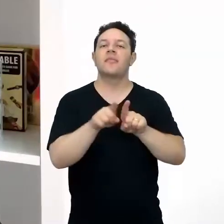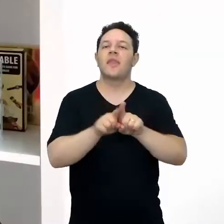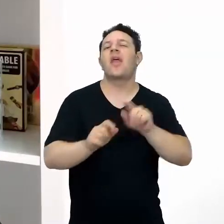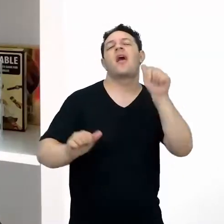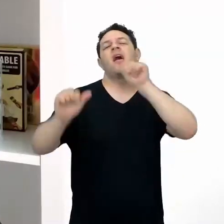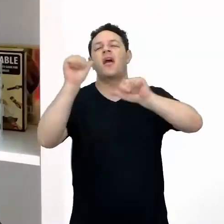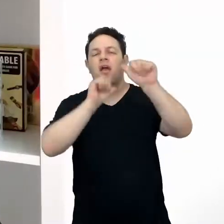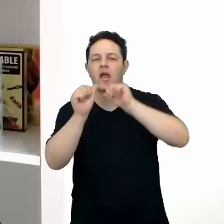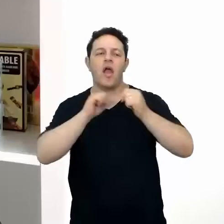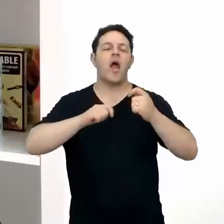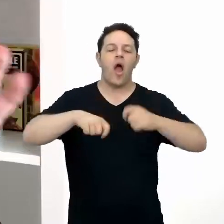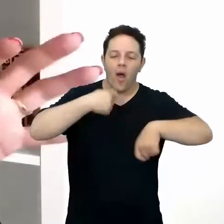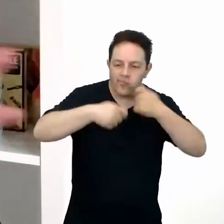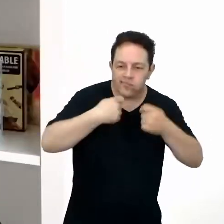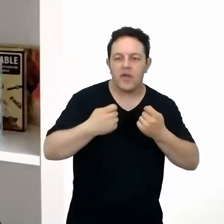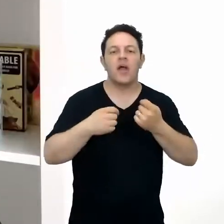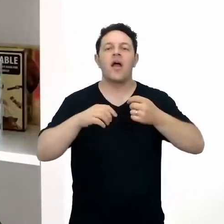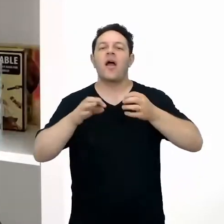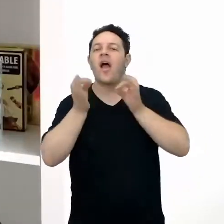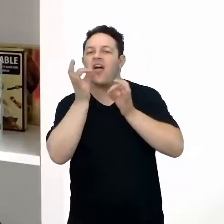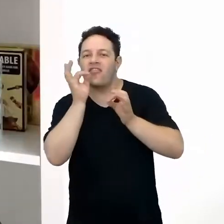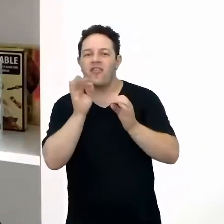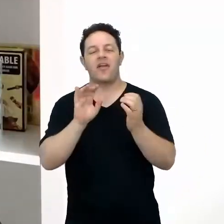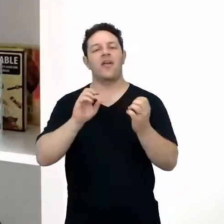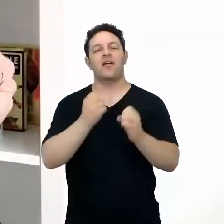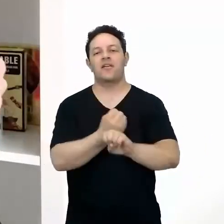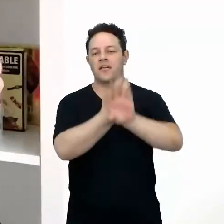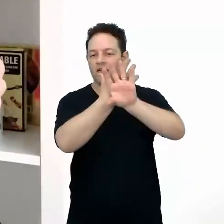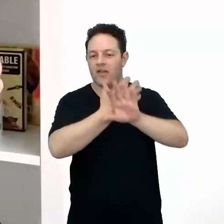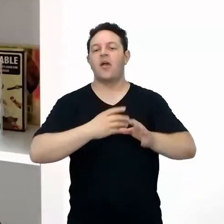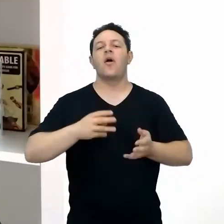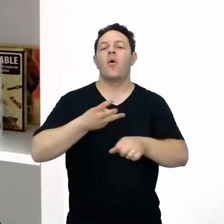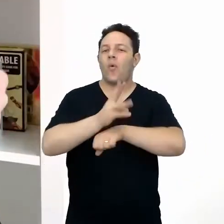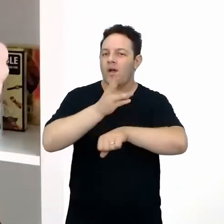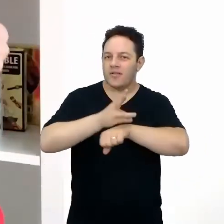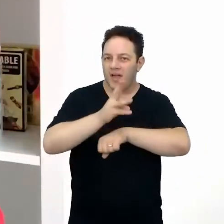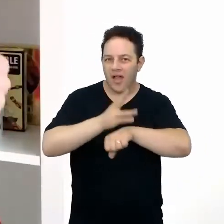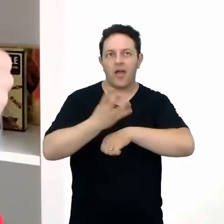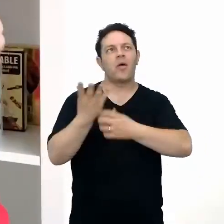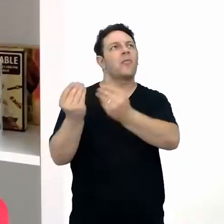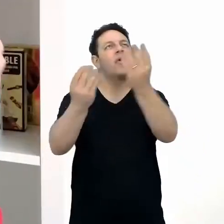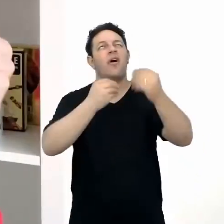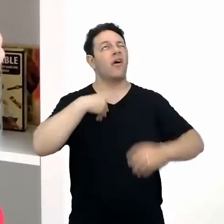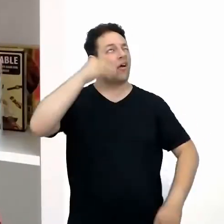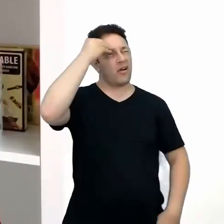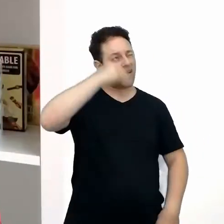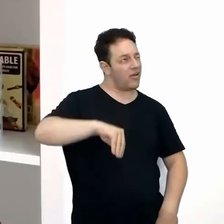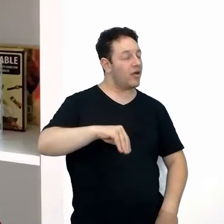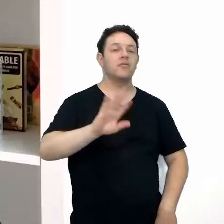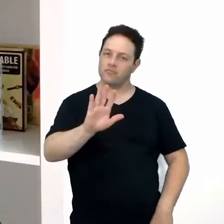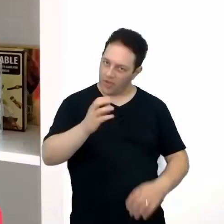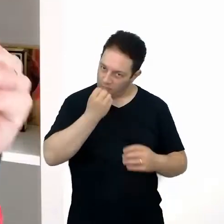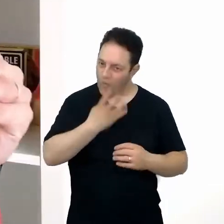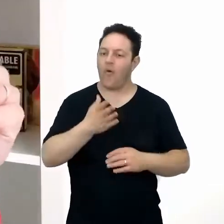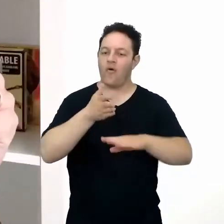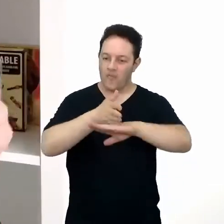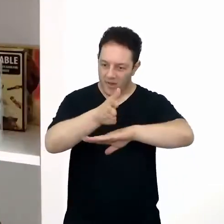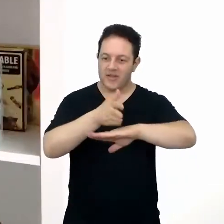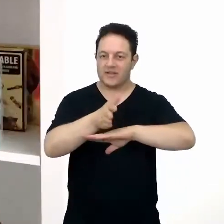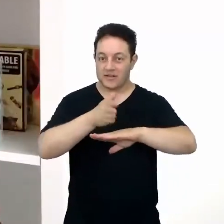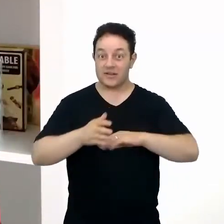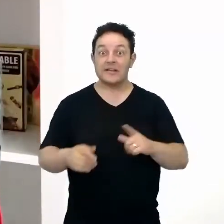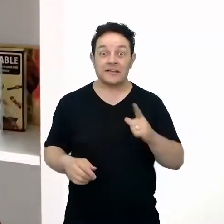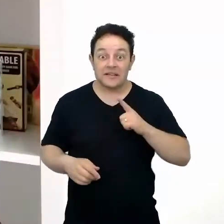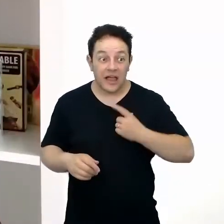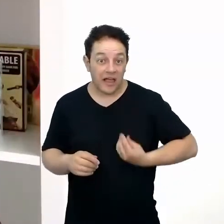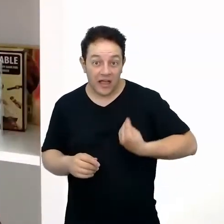almoço, café virtual, e-mails, grupos de WhatsApp, o terror de muitos profissionais. Participe. Se existe,